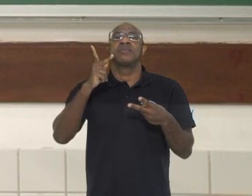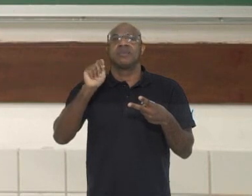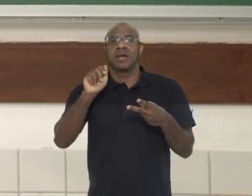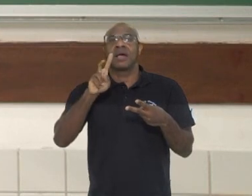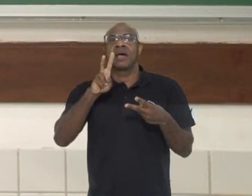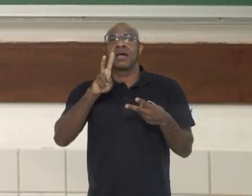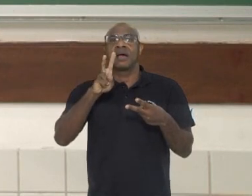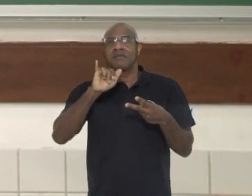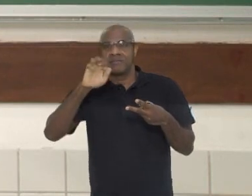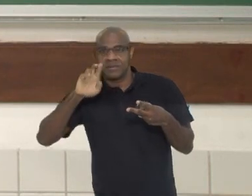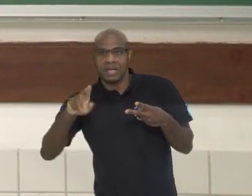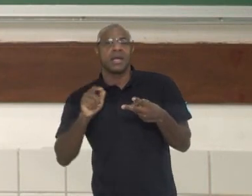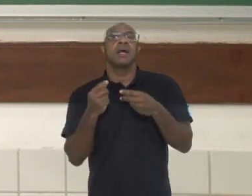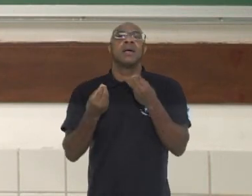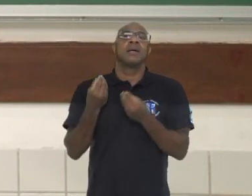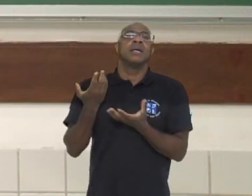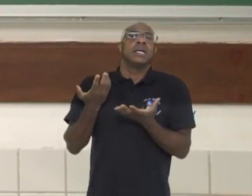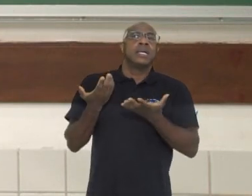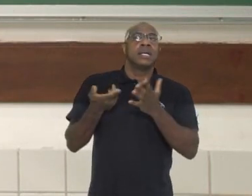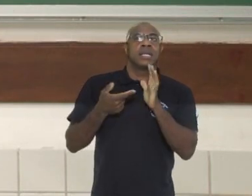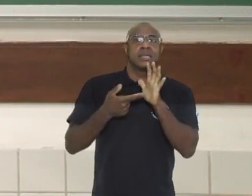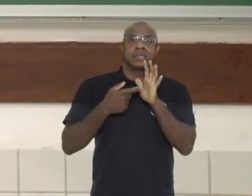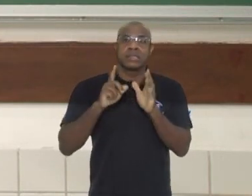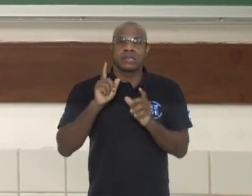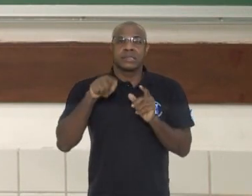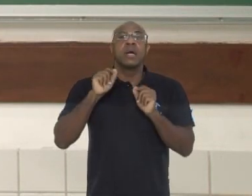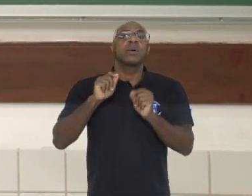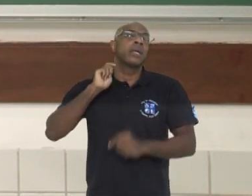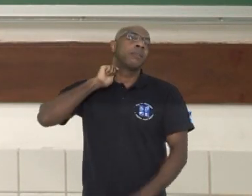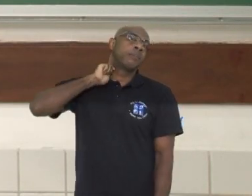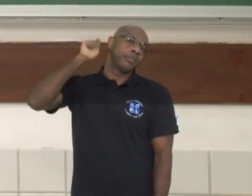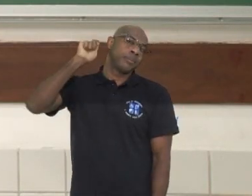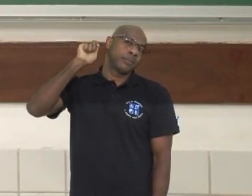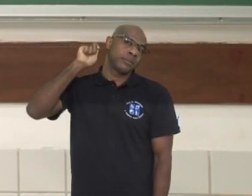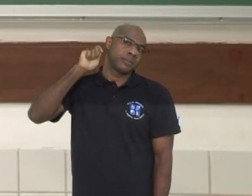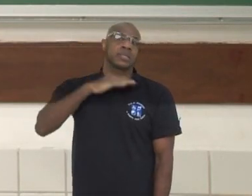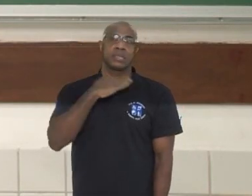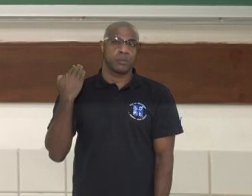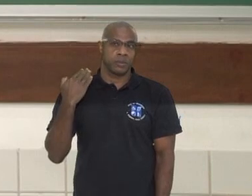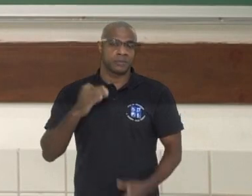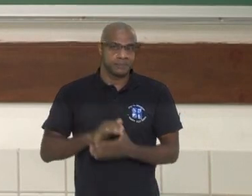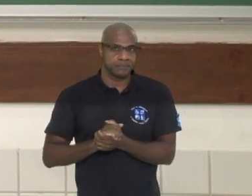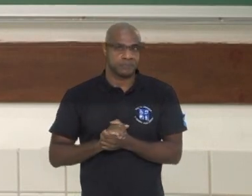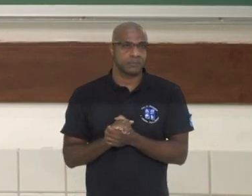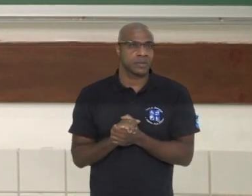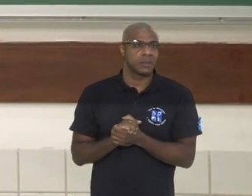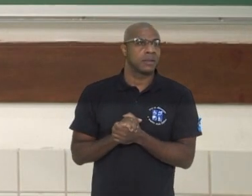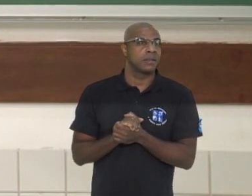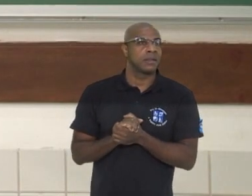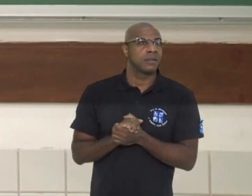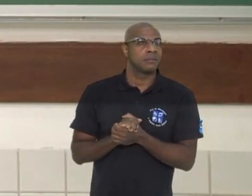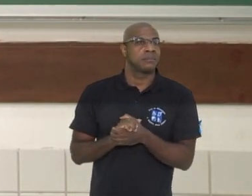delator, da Silva Xavier, condenado à forca. Ok? Vamos lá.